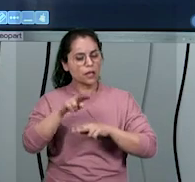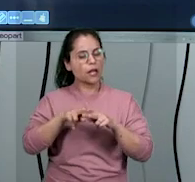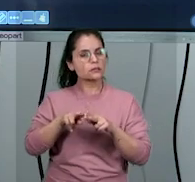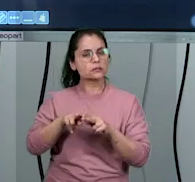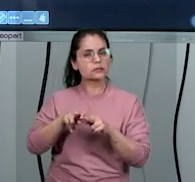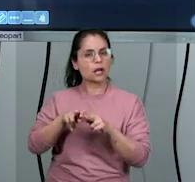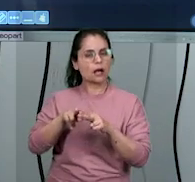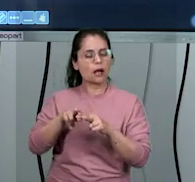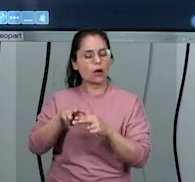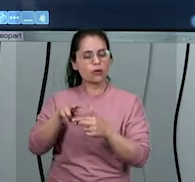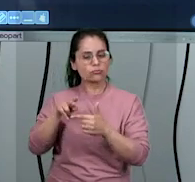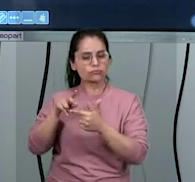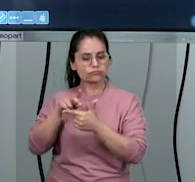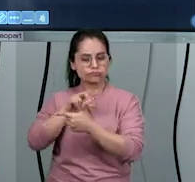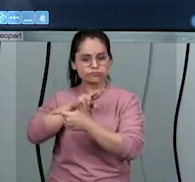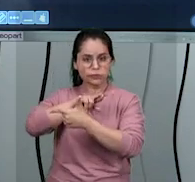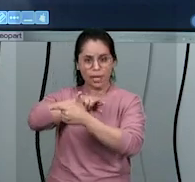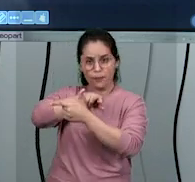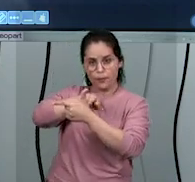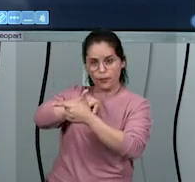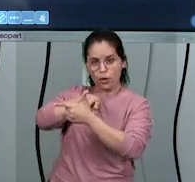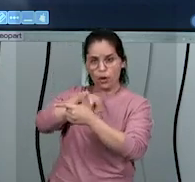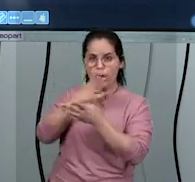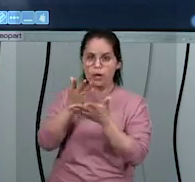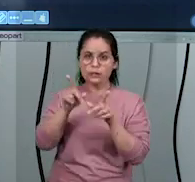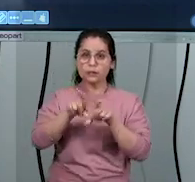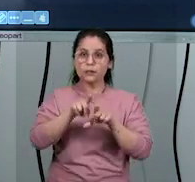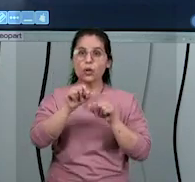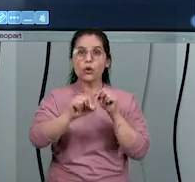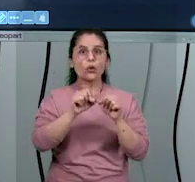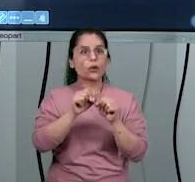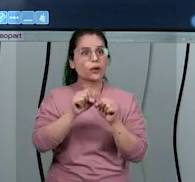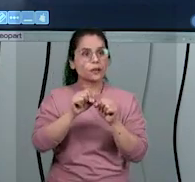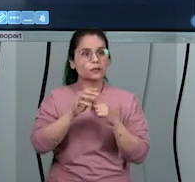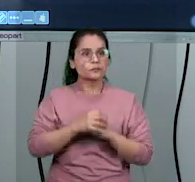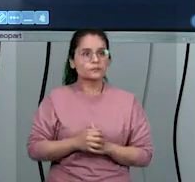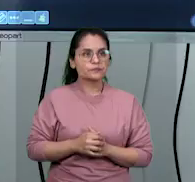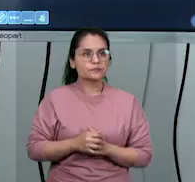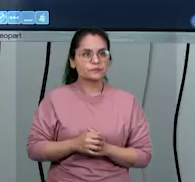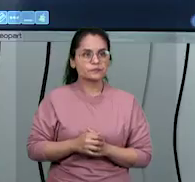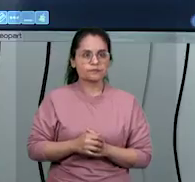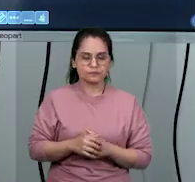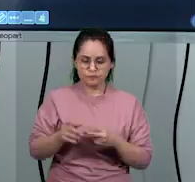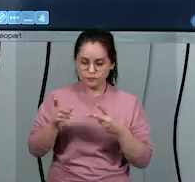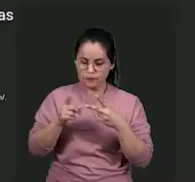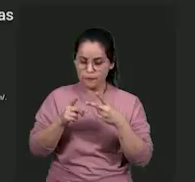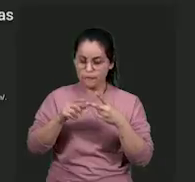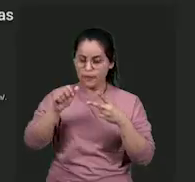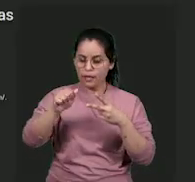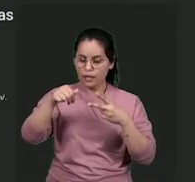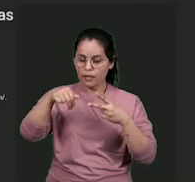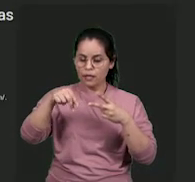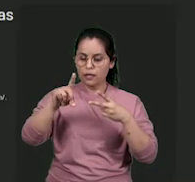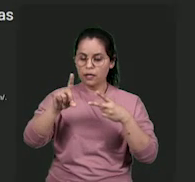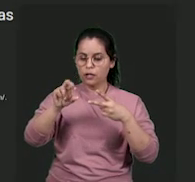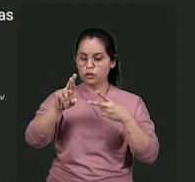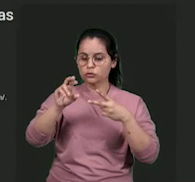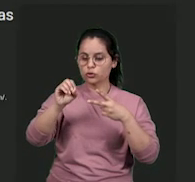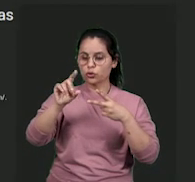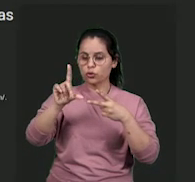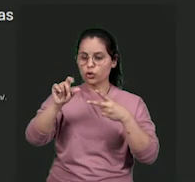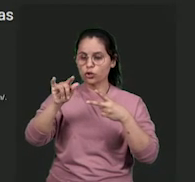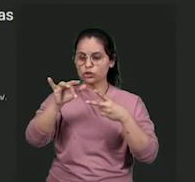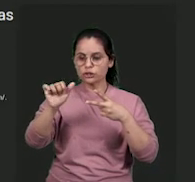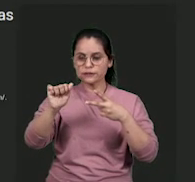cuidar dessa especialidade. E tem também o andrologista. Não, a gente ainda